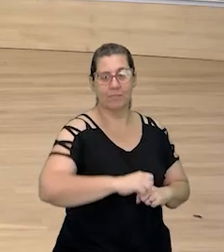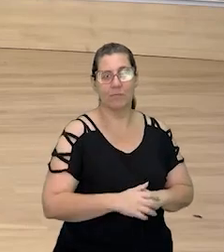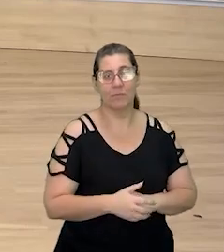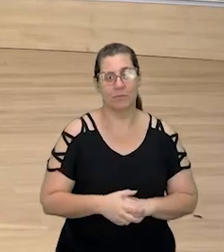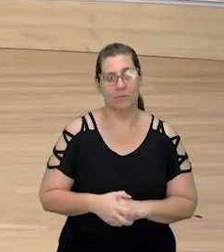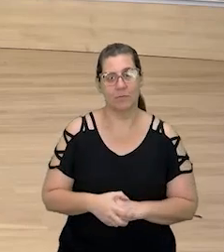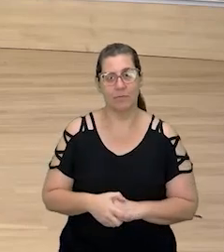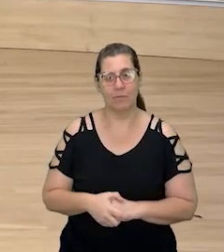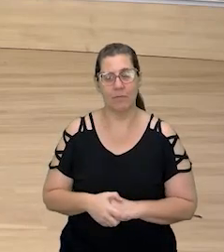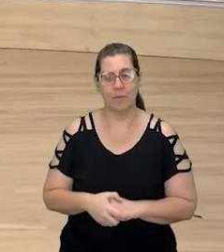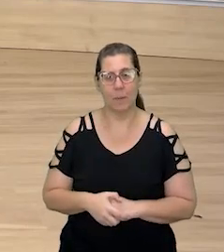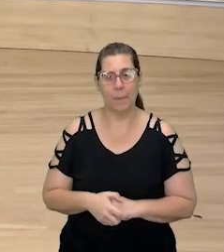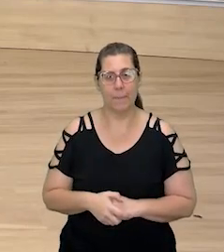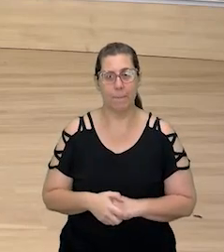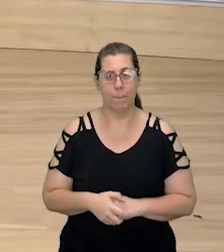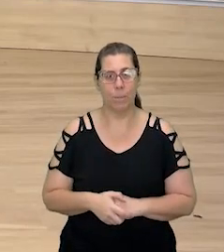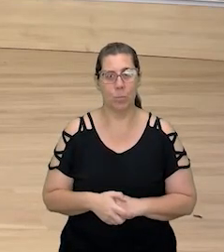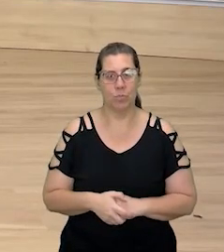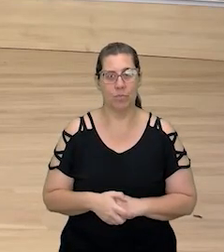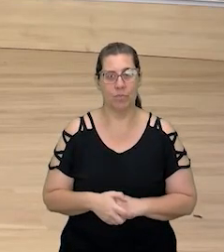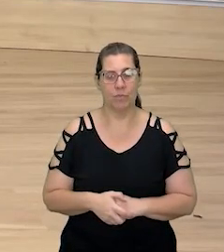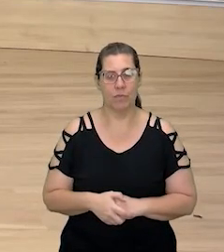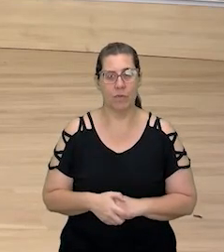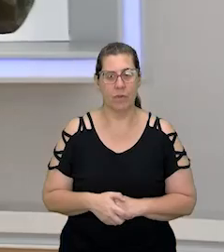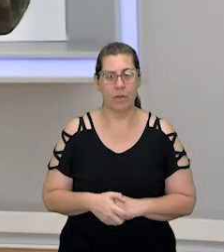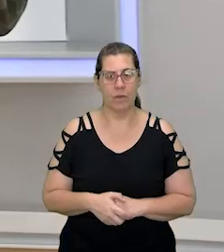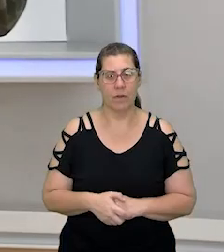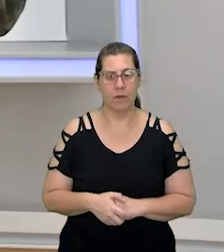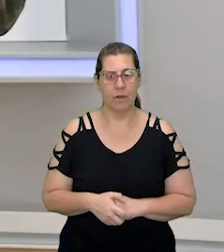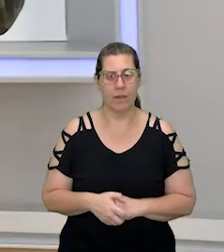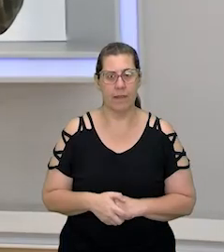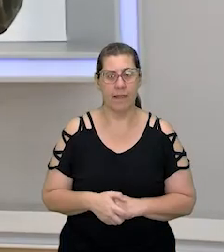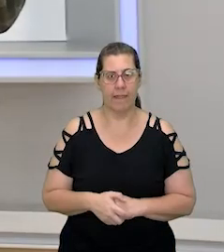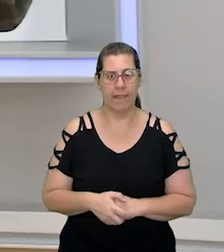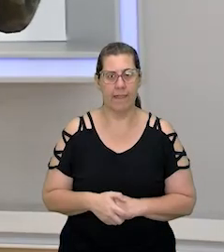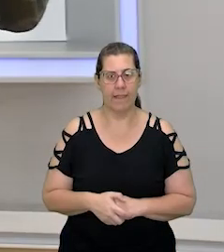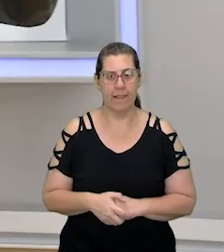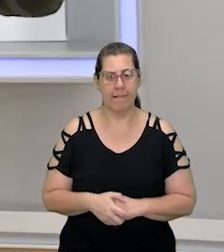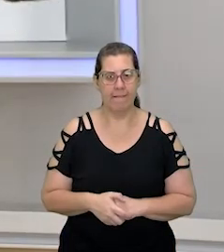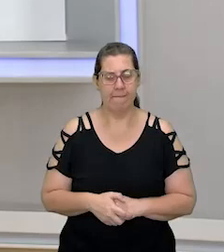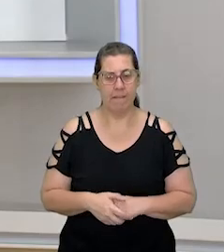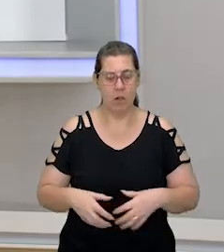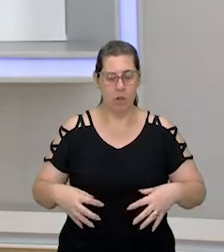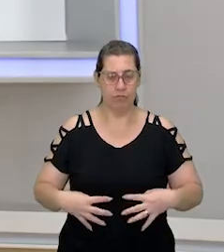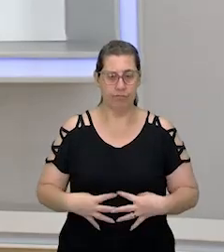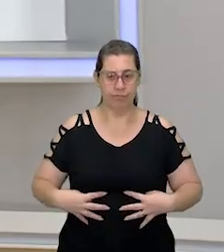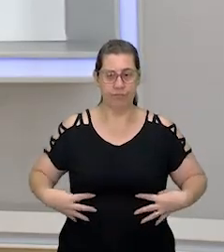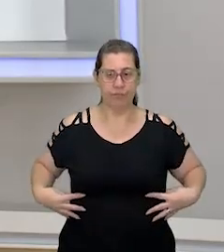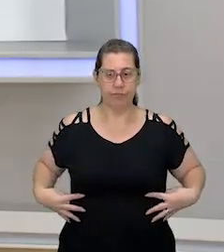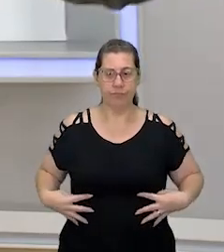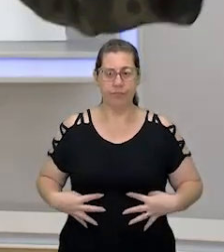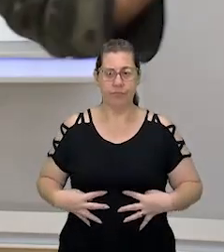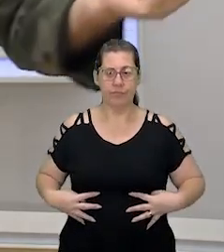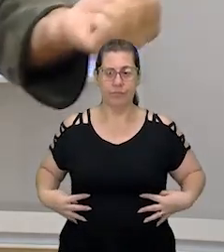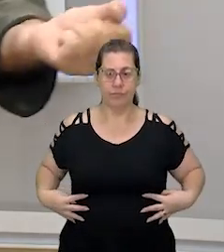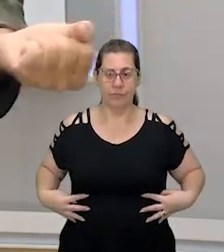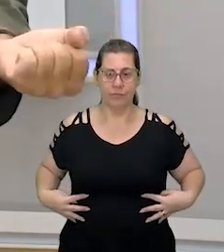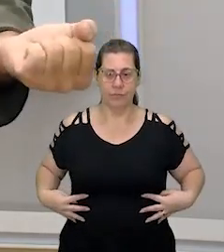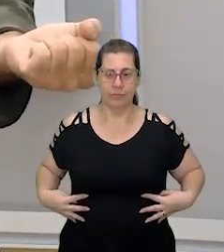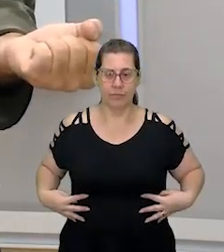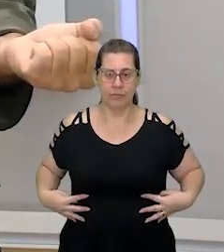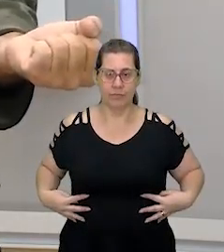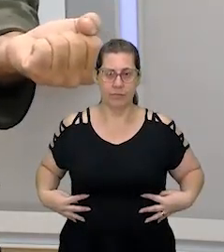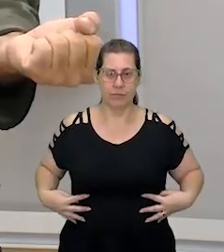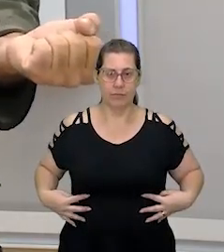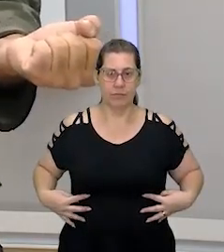o terceiro soco. Agora eu vou bater com as duas mãos na costela da pessoa. Eu aproximo os pés aqui, ó, e